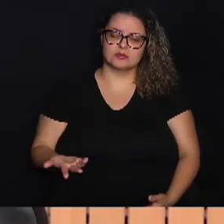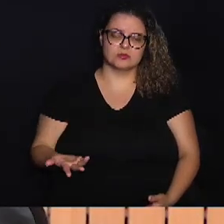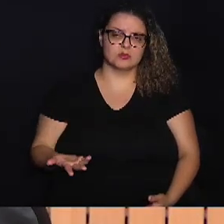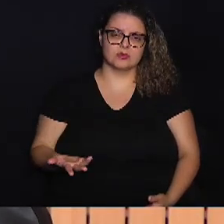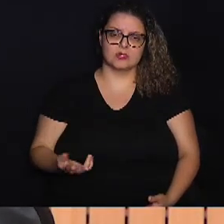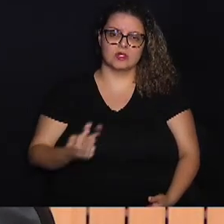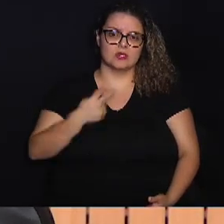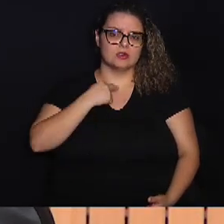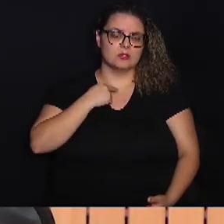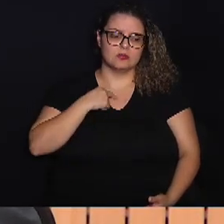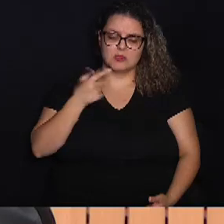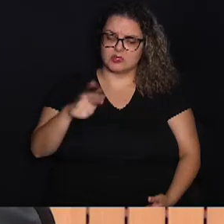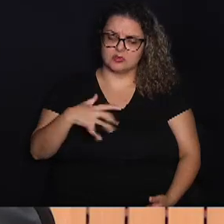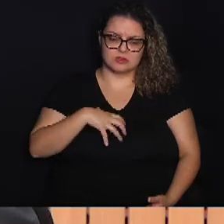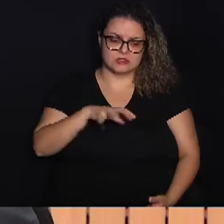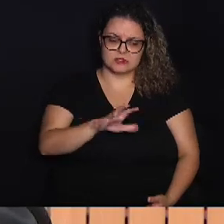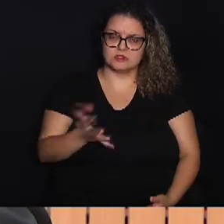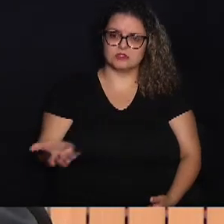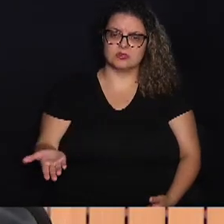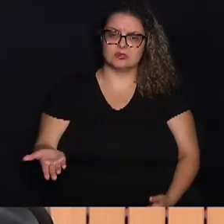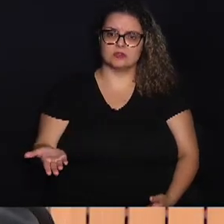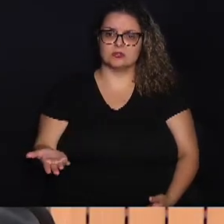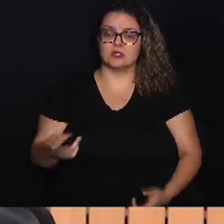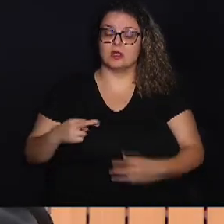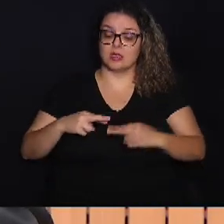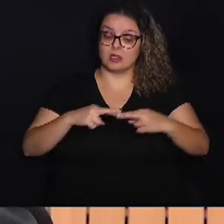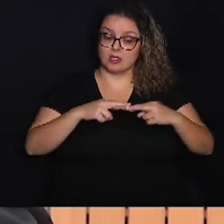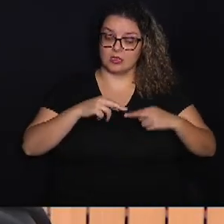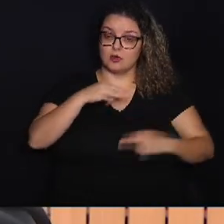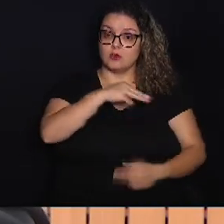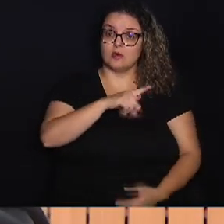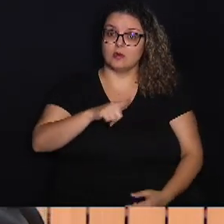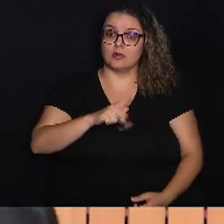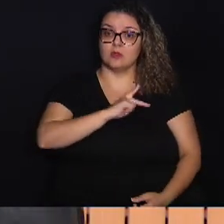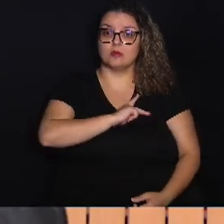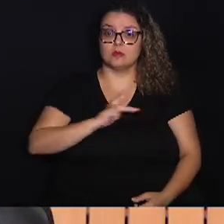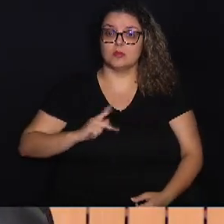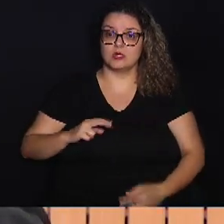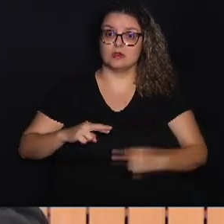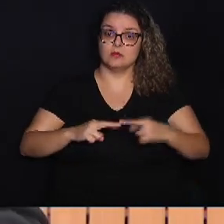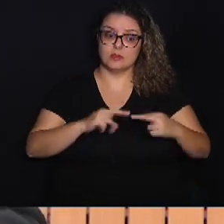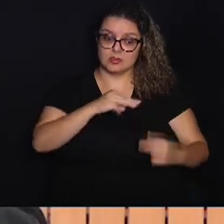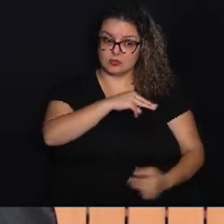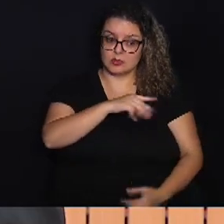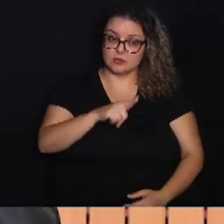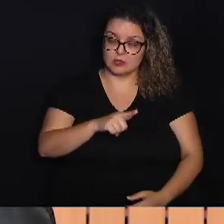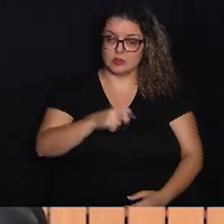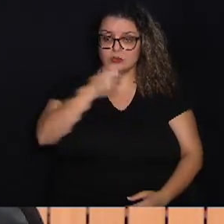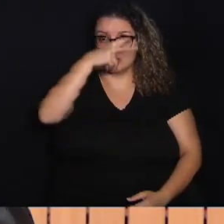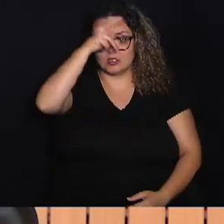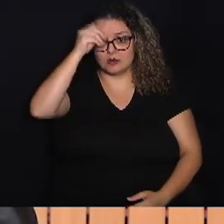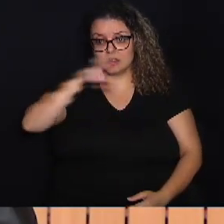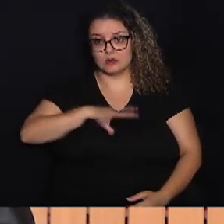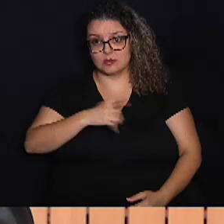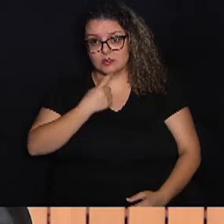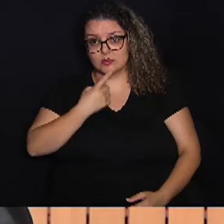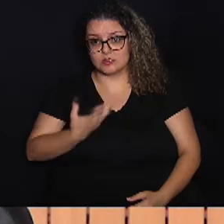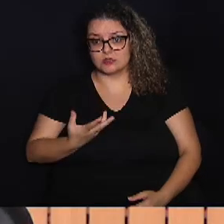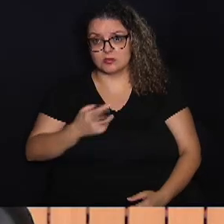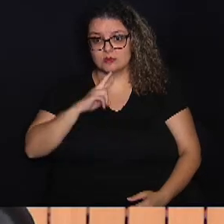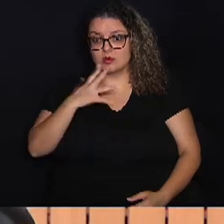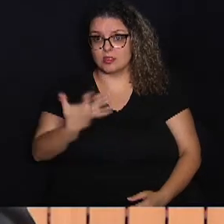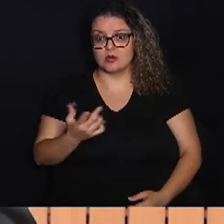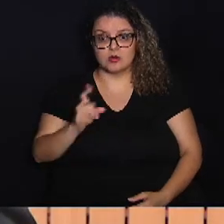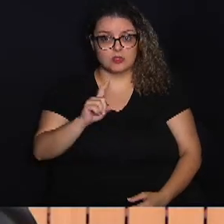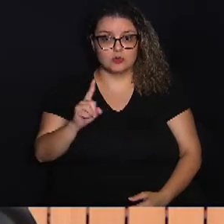pode prosperar a rede Mario Gate presidente da rede Mario Gate prefeito de Campinas precisa dar solução para isso porque não